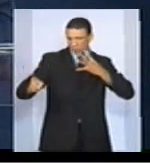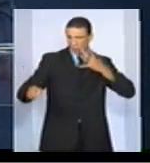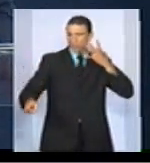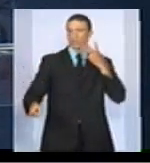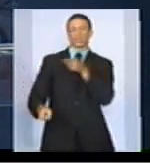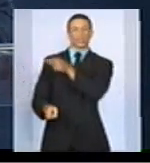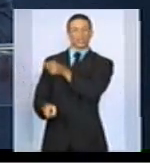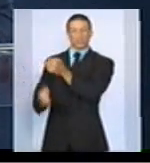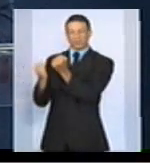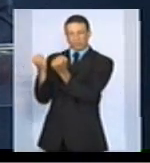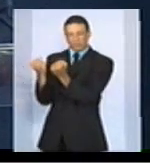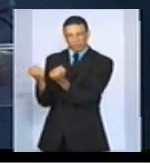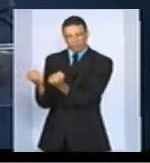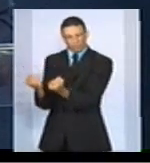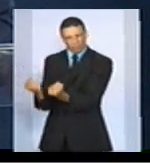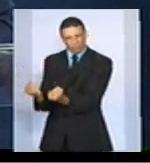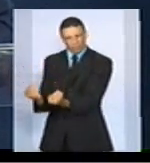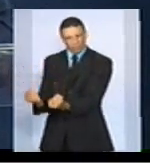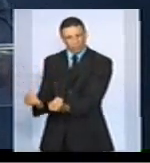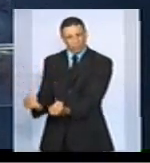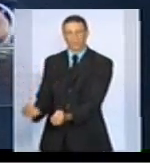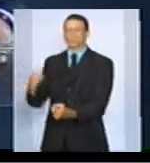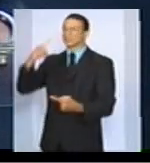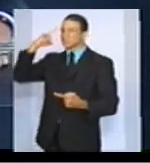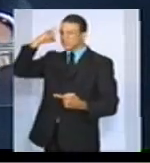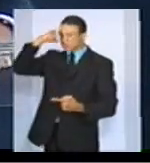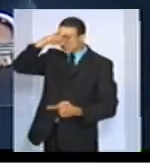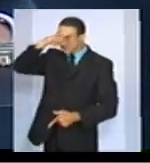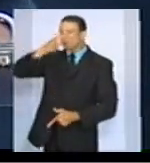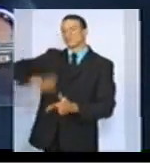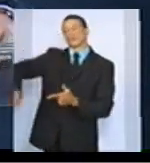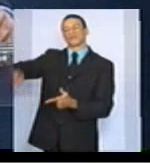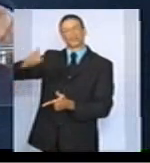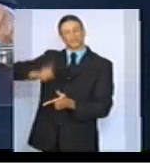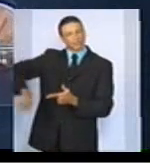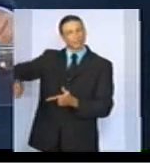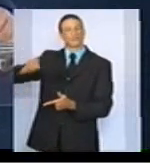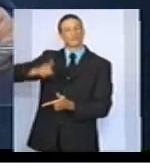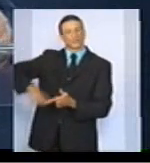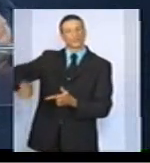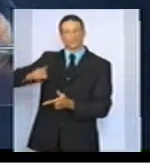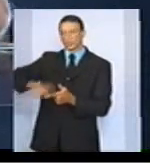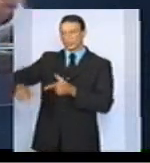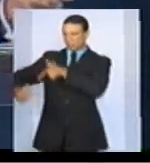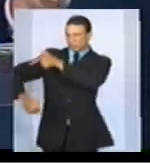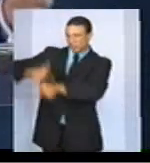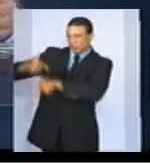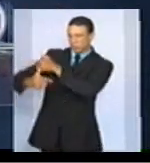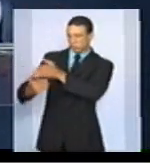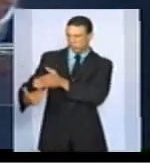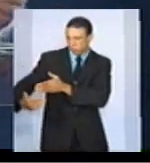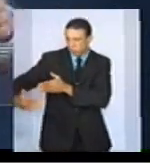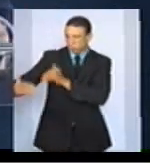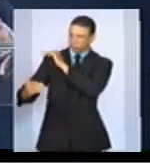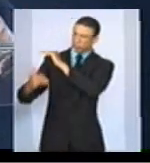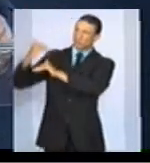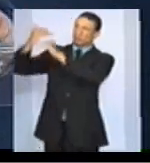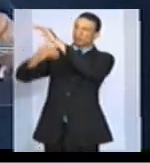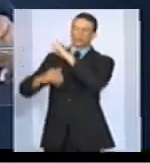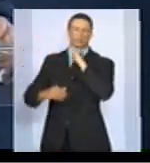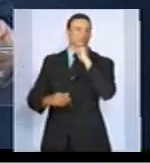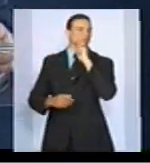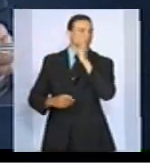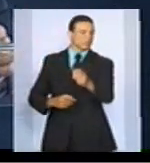ponto de que os Players do mercado hoje tem grandes dificuldades de sobreviver sinto aqui alguns exemplos